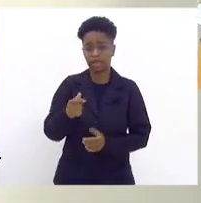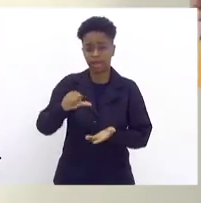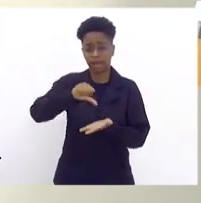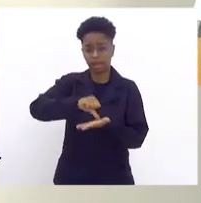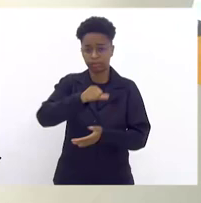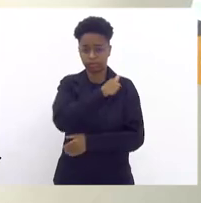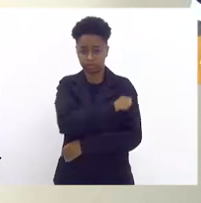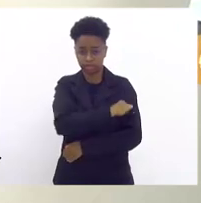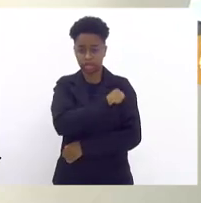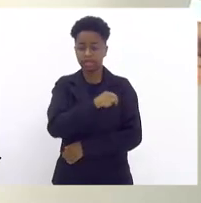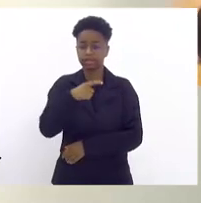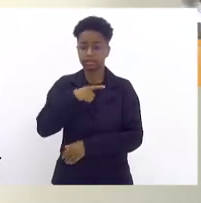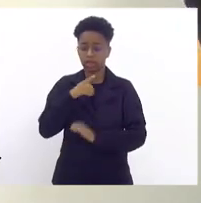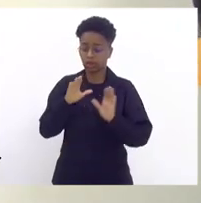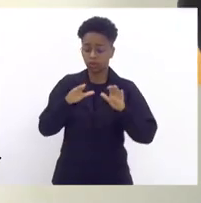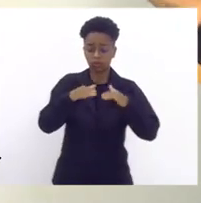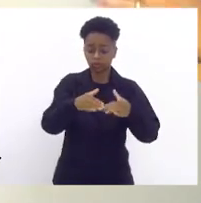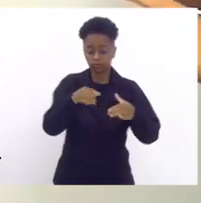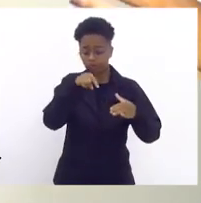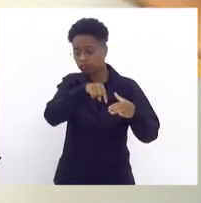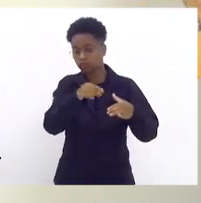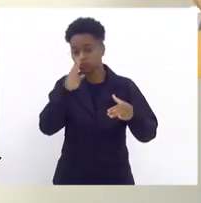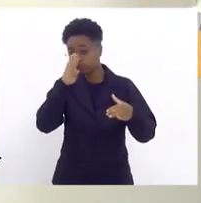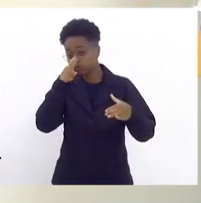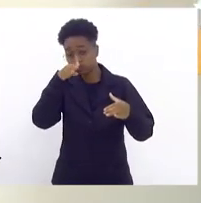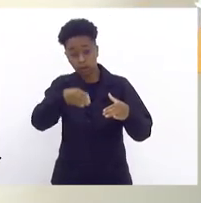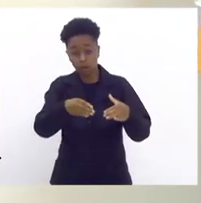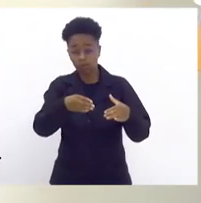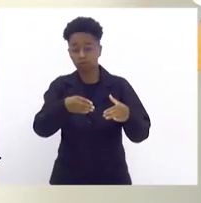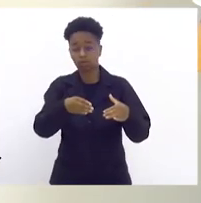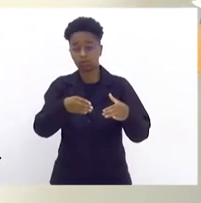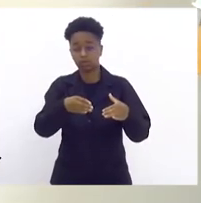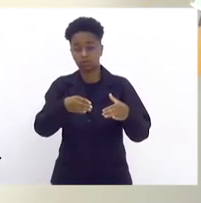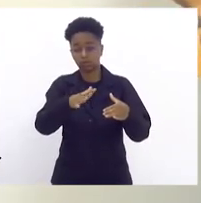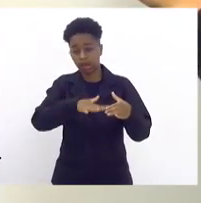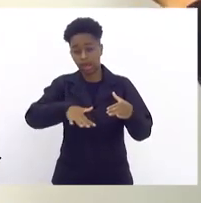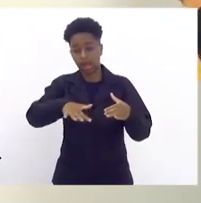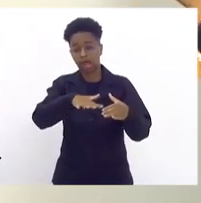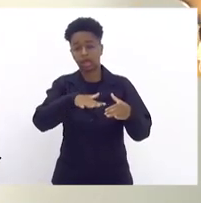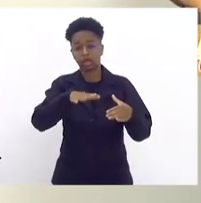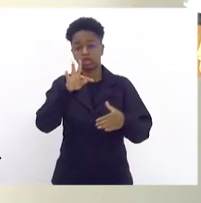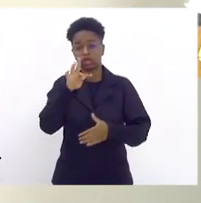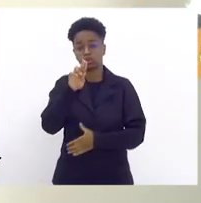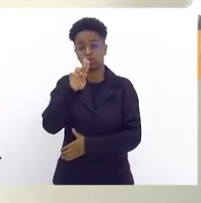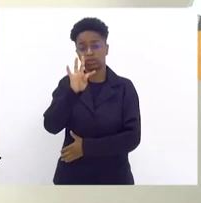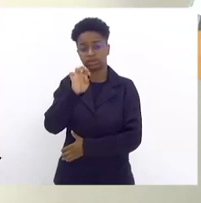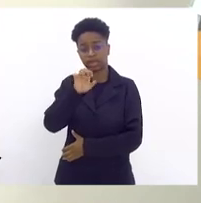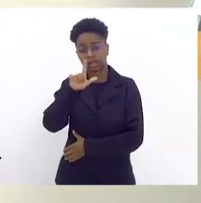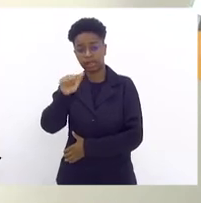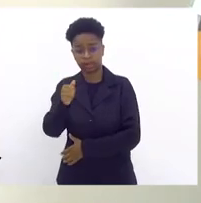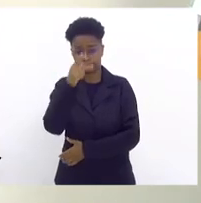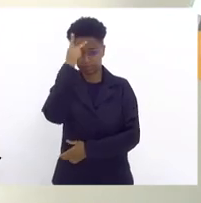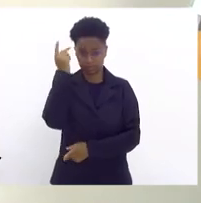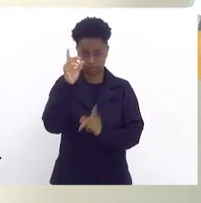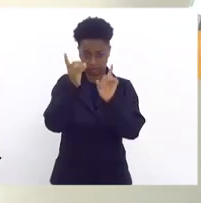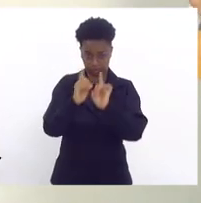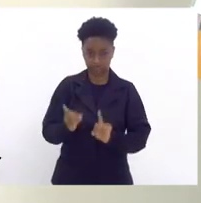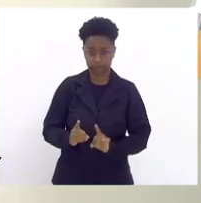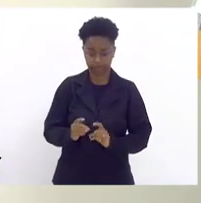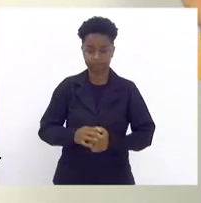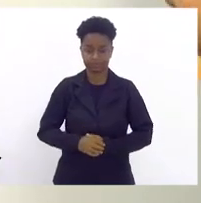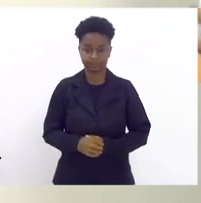uma promotoria que é exclusiva para demanda da tutela coletiva da pessoa com deficiência né